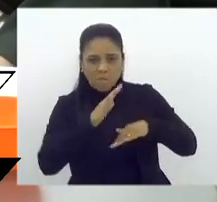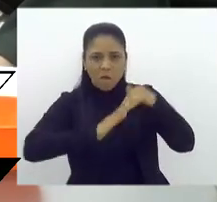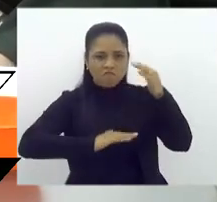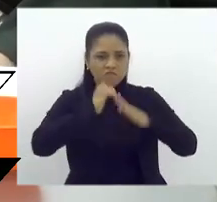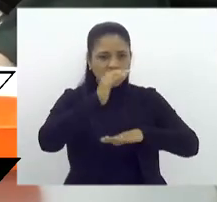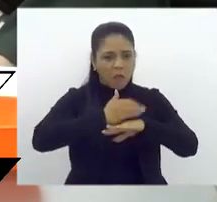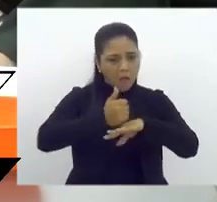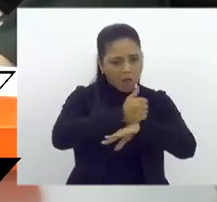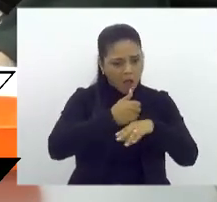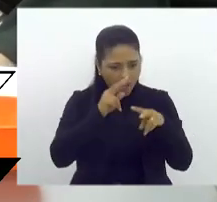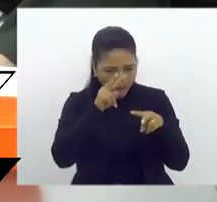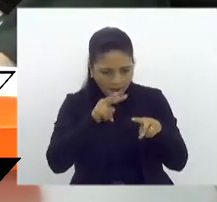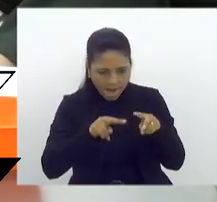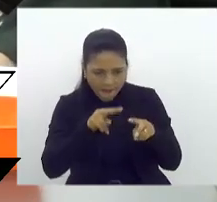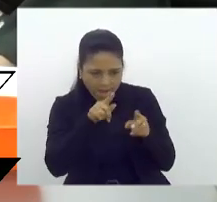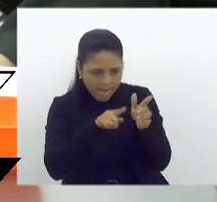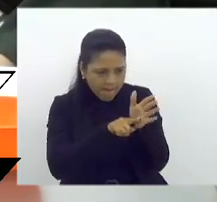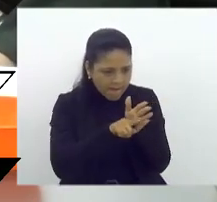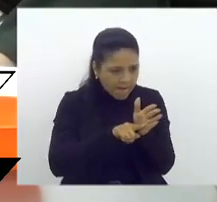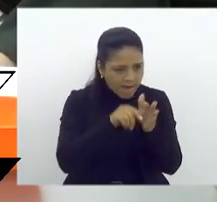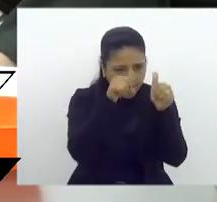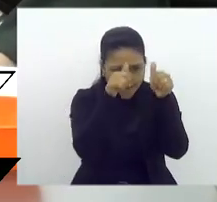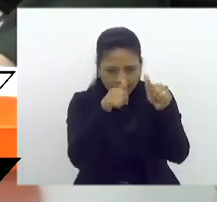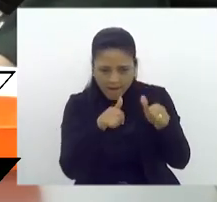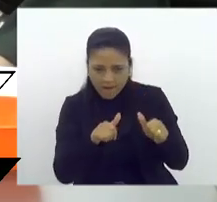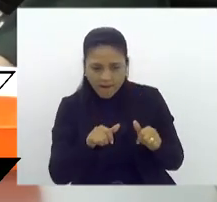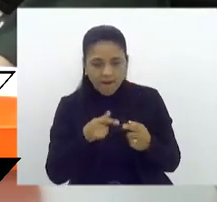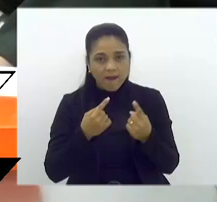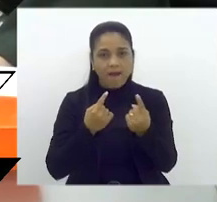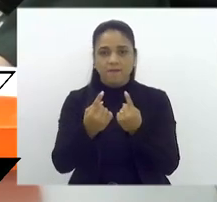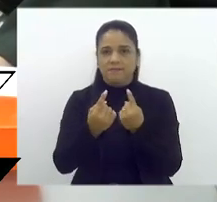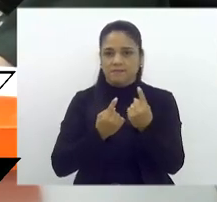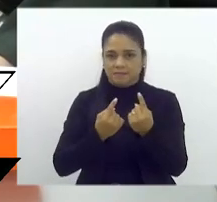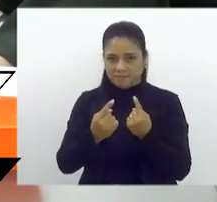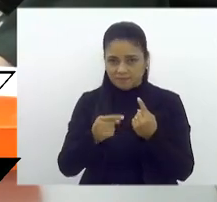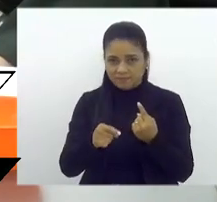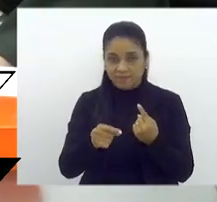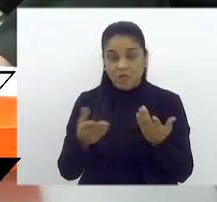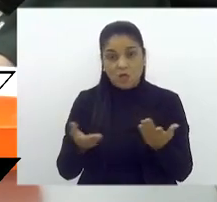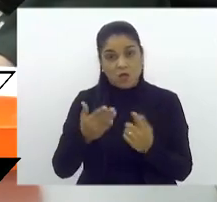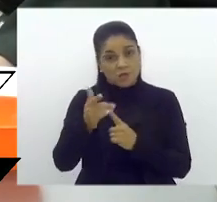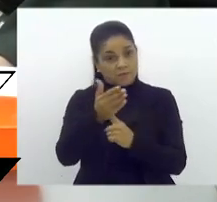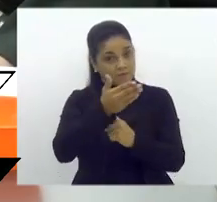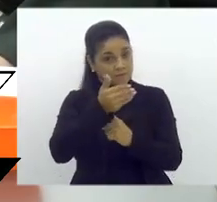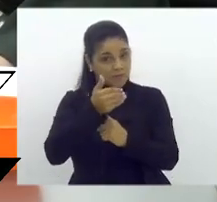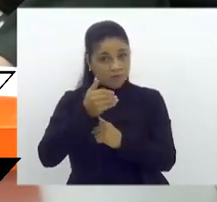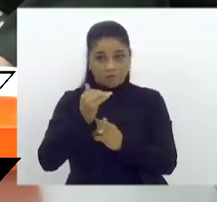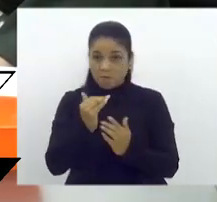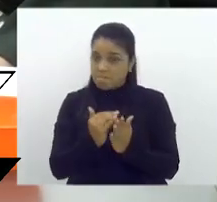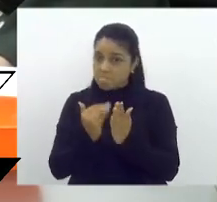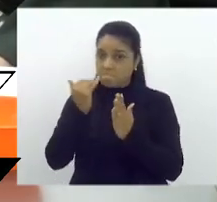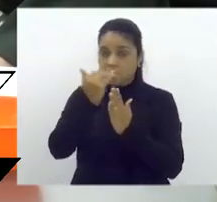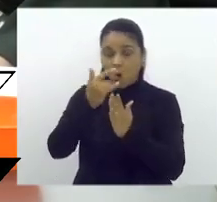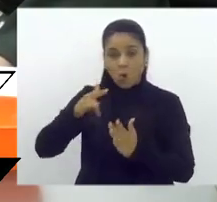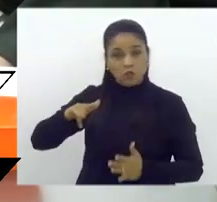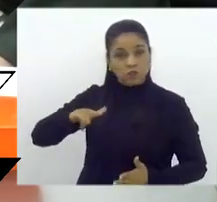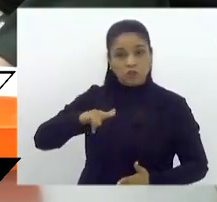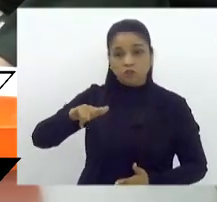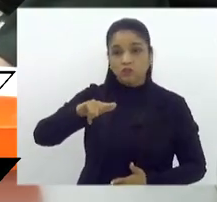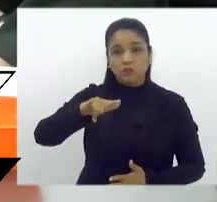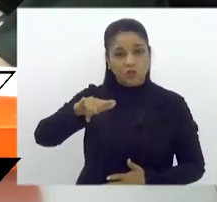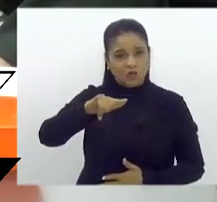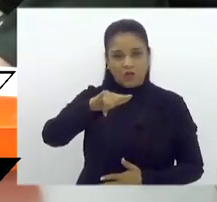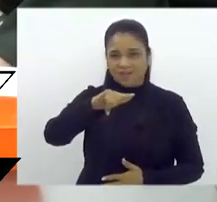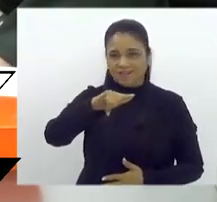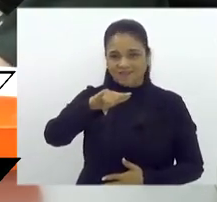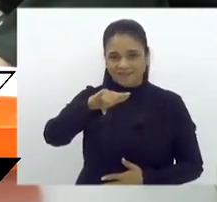né? E, evidentemente, agora ainda tem uma tecnologia mais sofisticada, que é do drone,